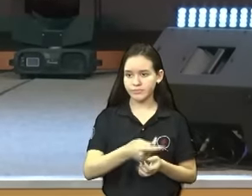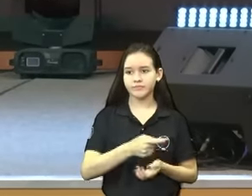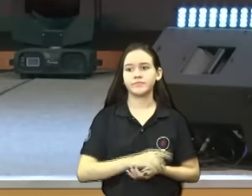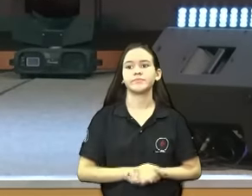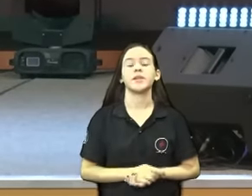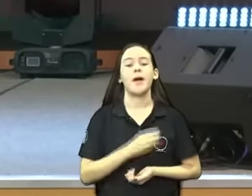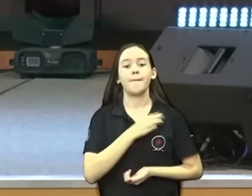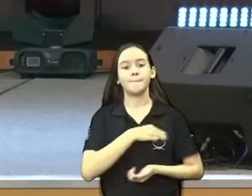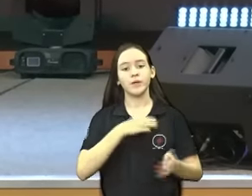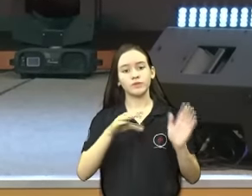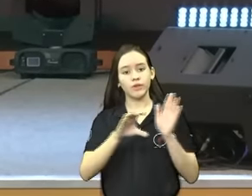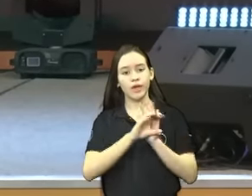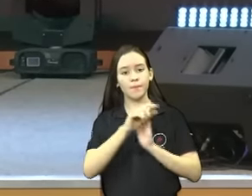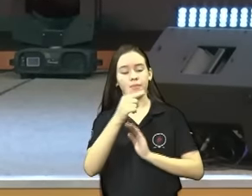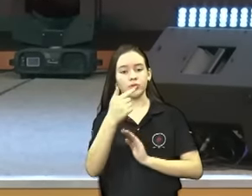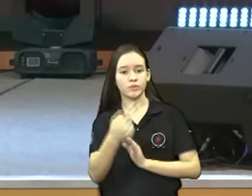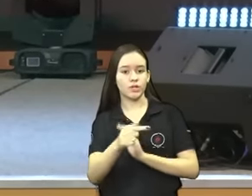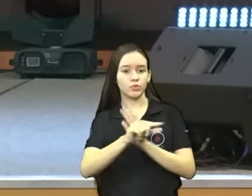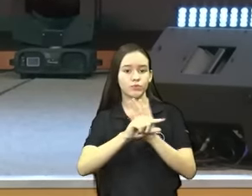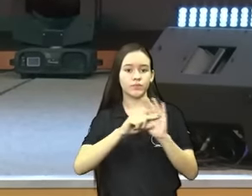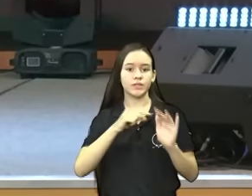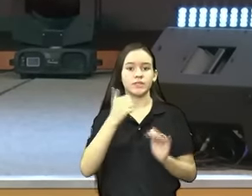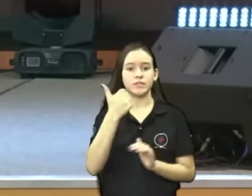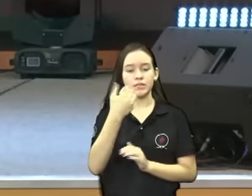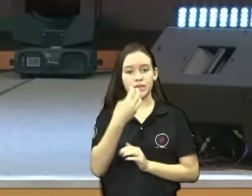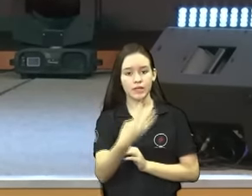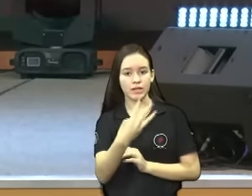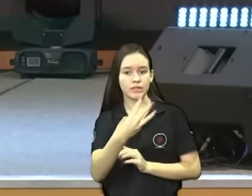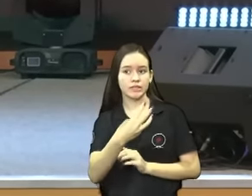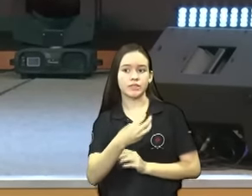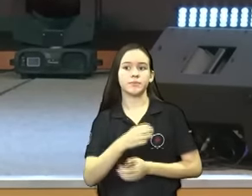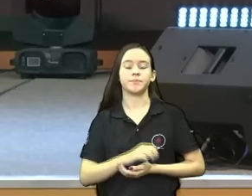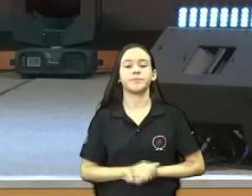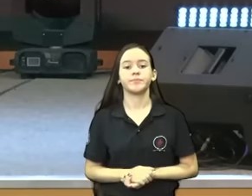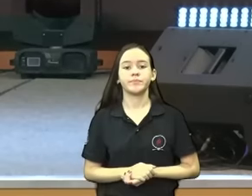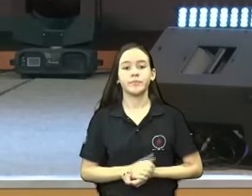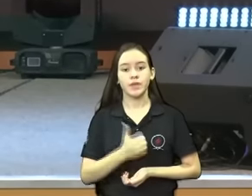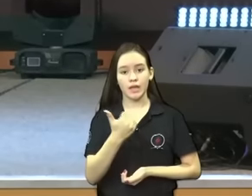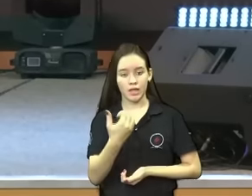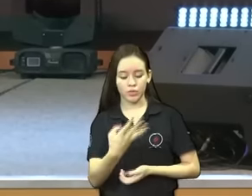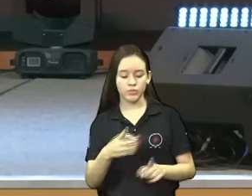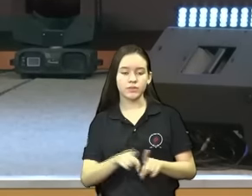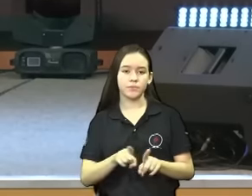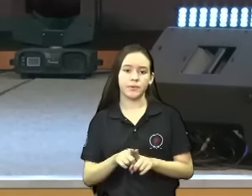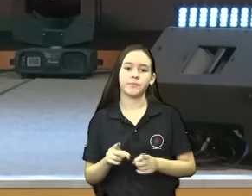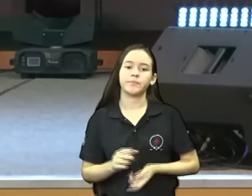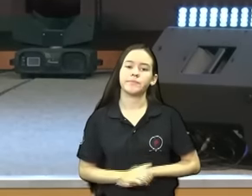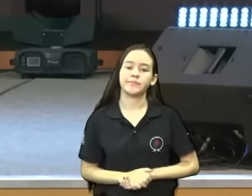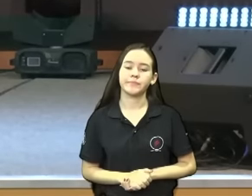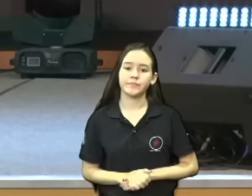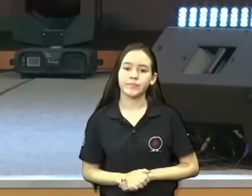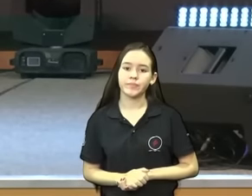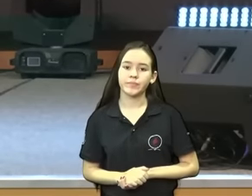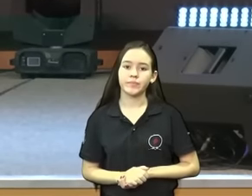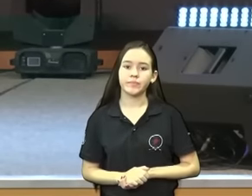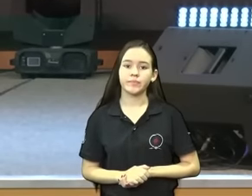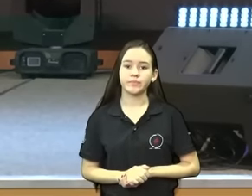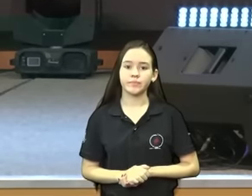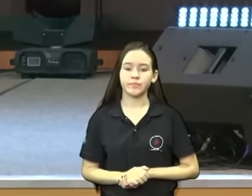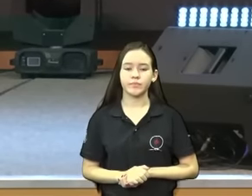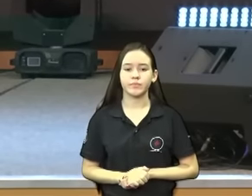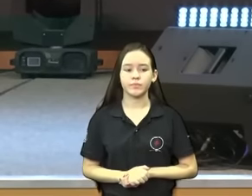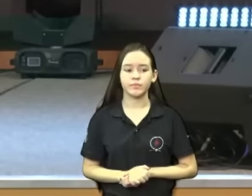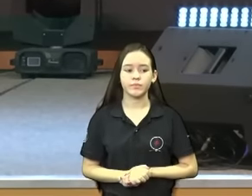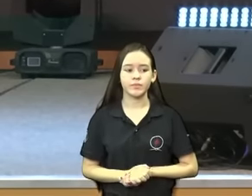Mateus Capítulo 7 Versículo 13 Versículo 14 entrai